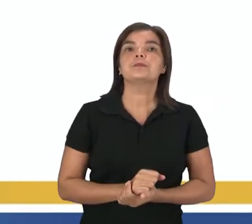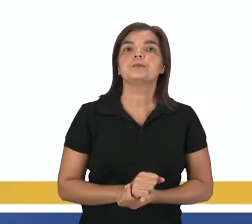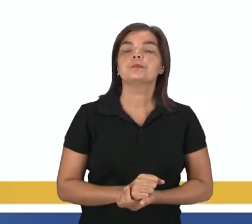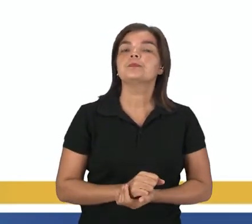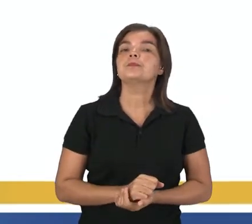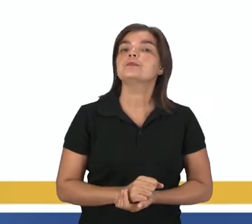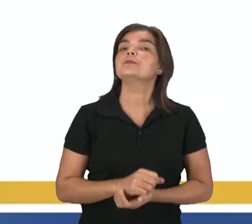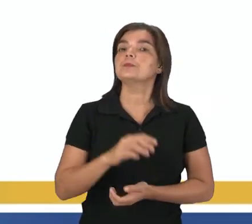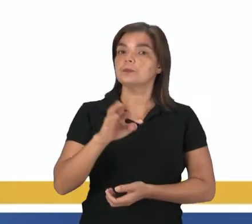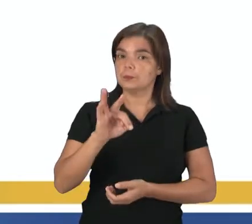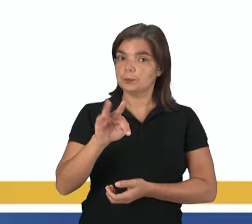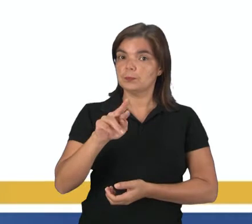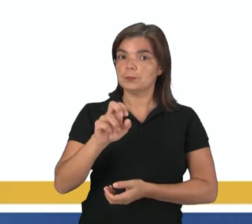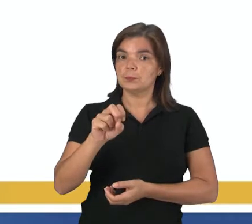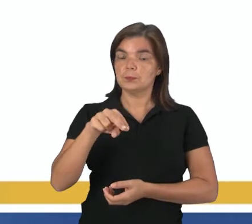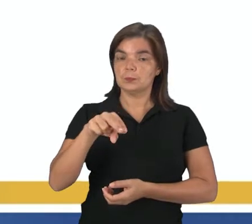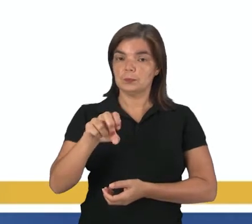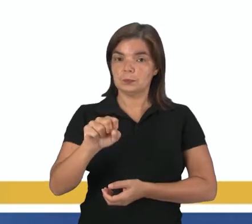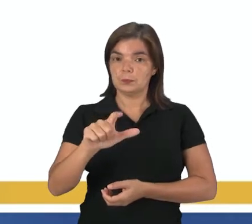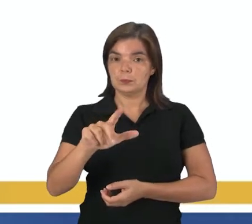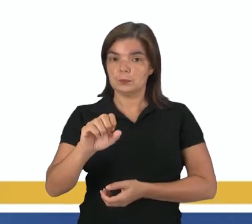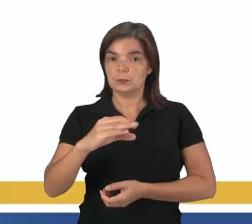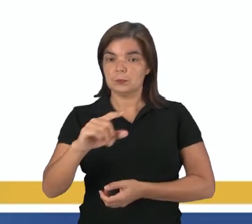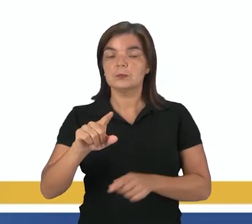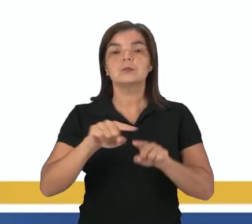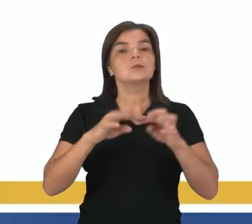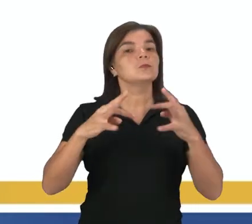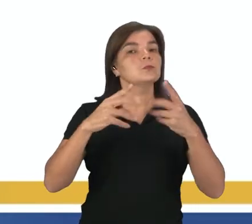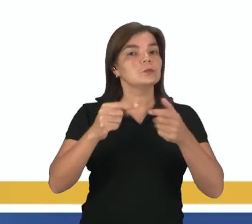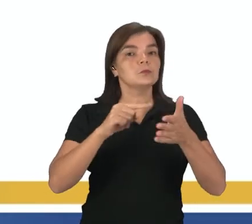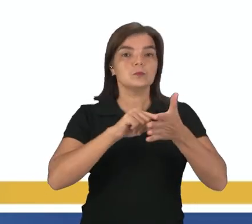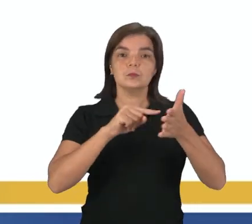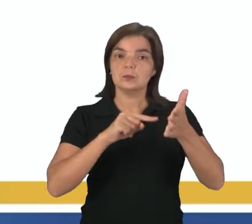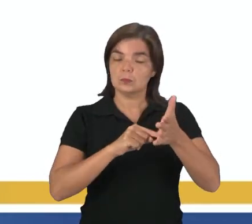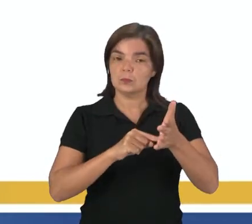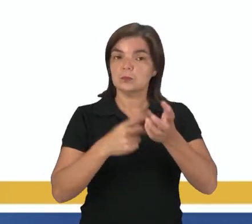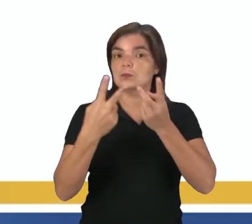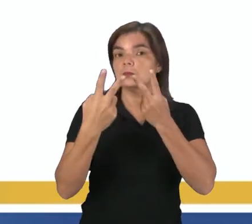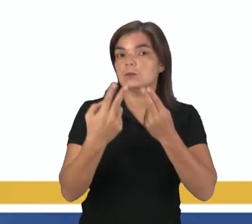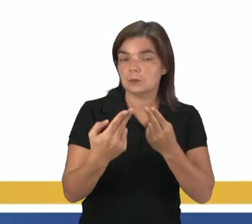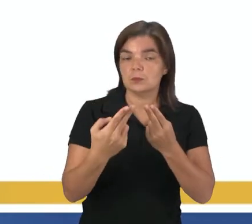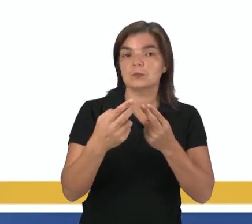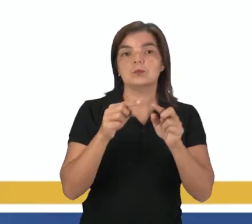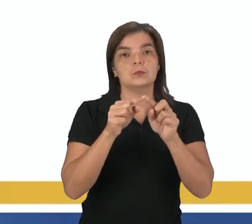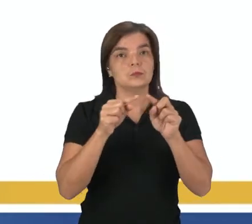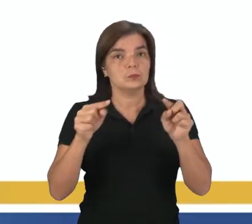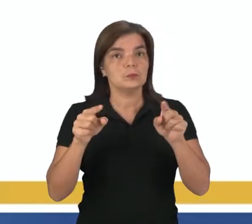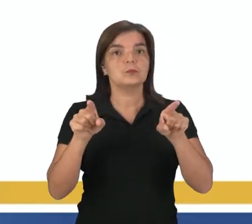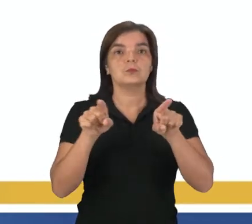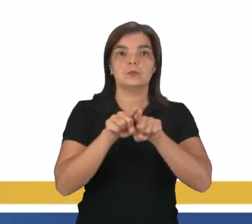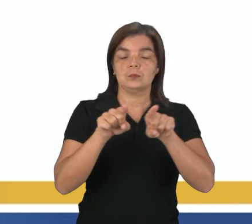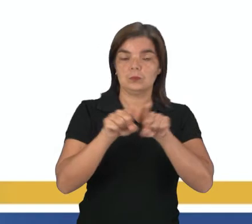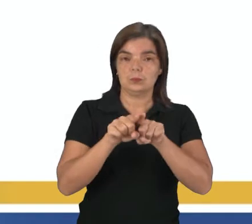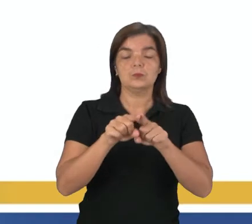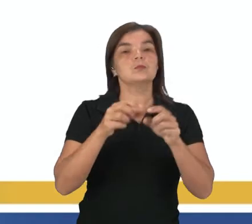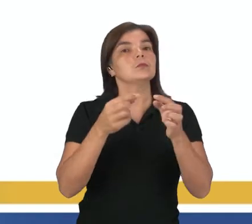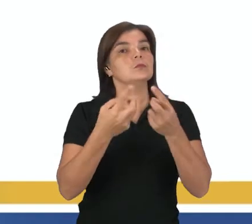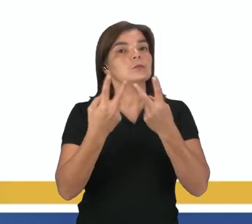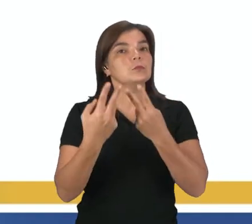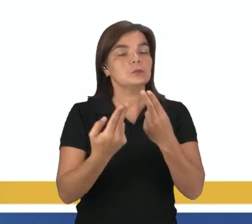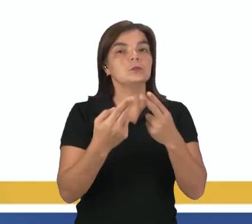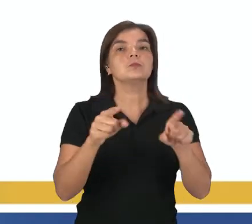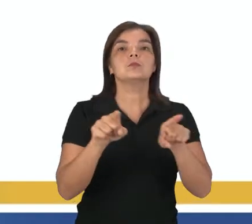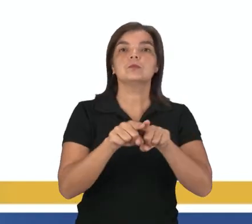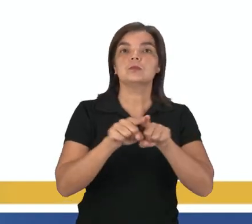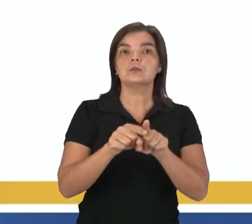que em uma translação, todos os pontos da figura original são deslocados na mesma forma. A orientação é preservada, portanto a